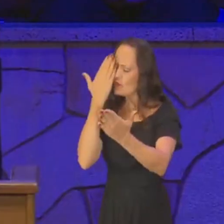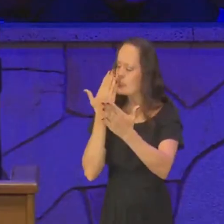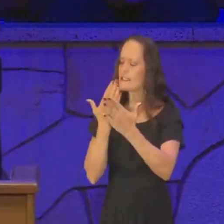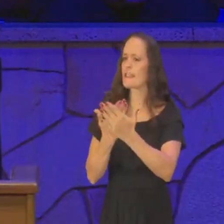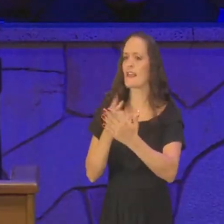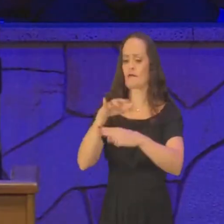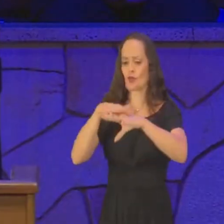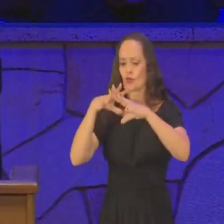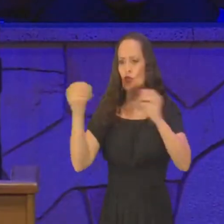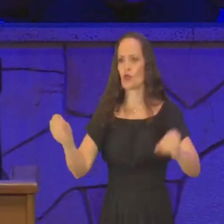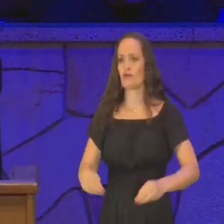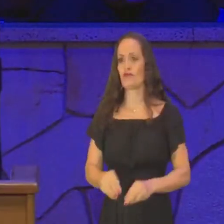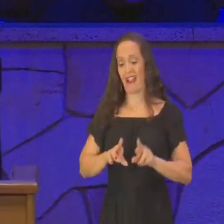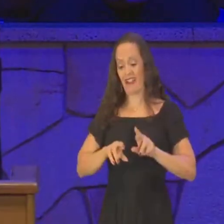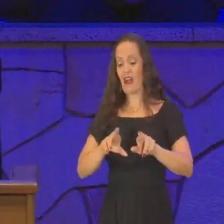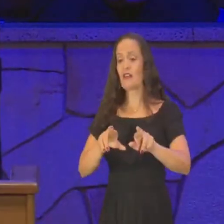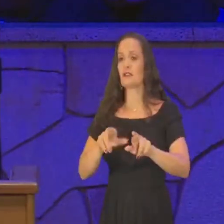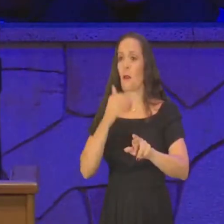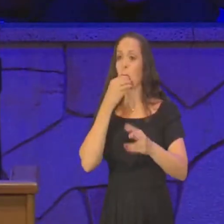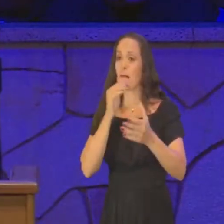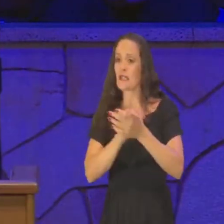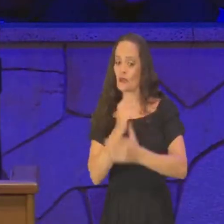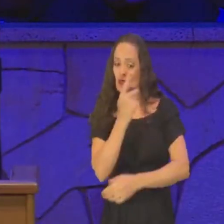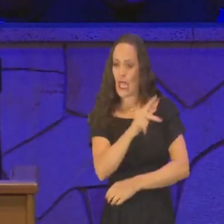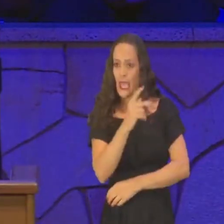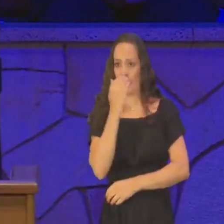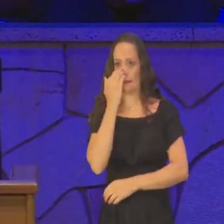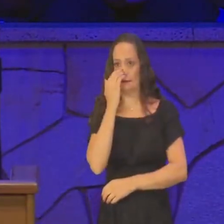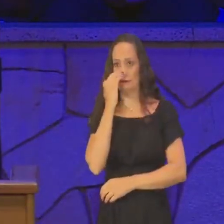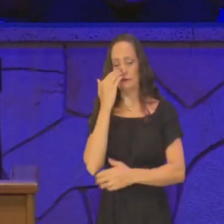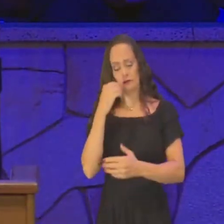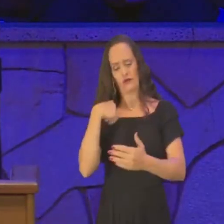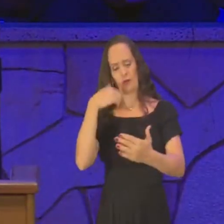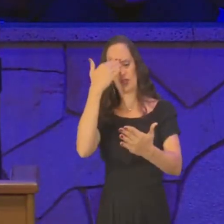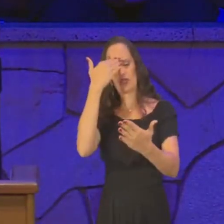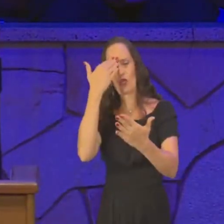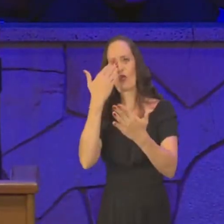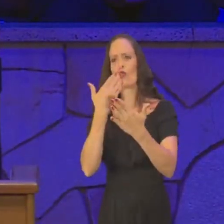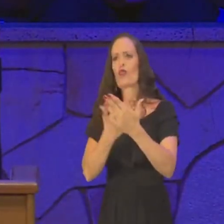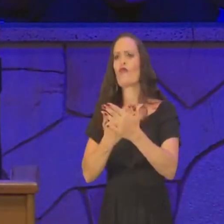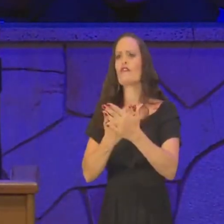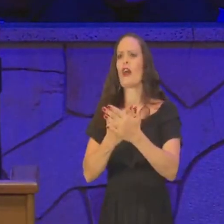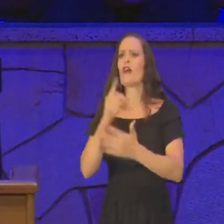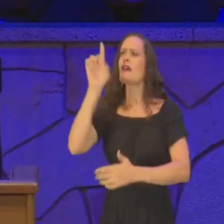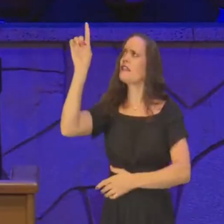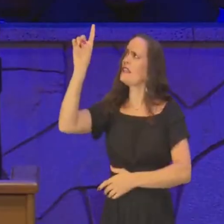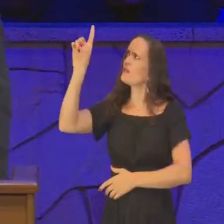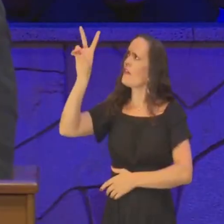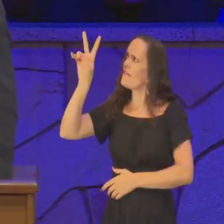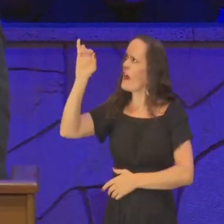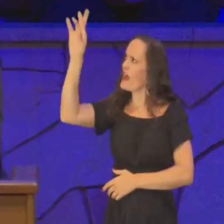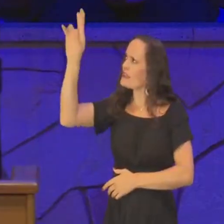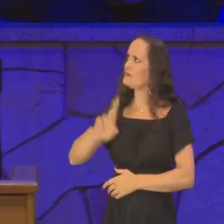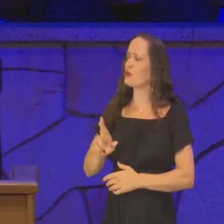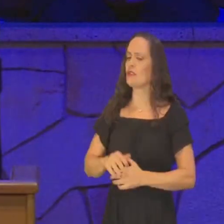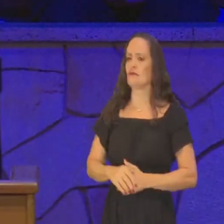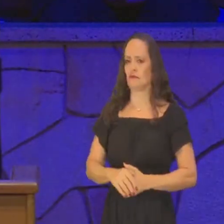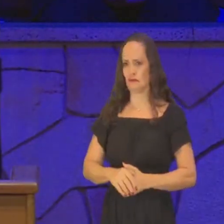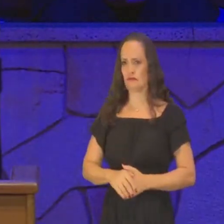Foi acometido com um câncer. Nós vamos crer que Deus vai nos responder.